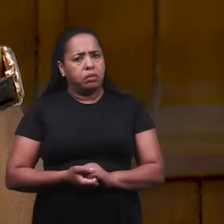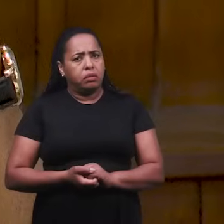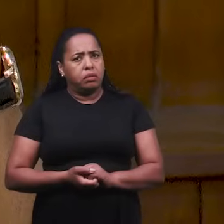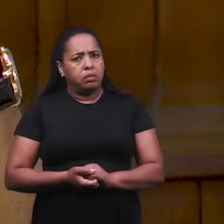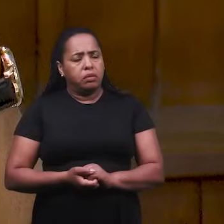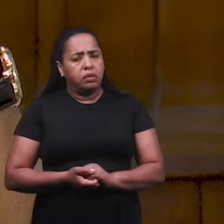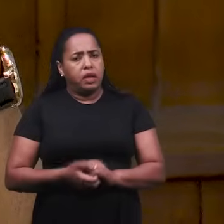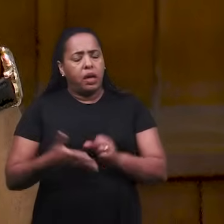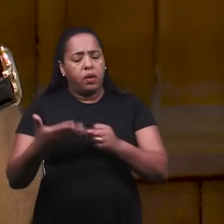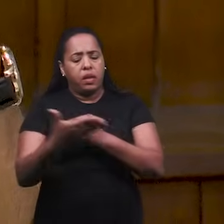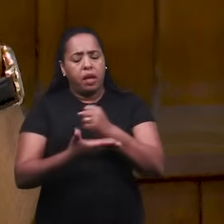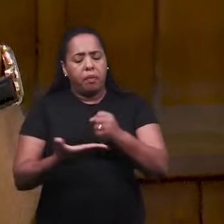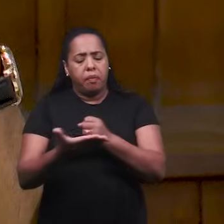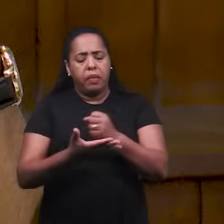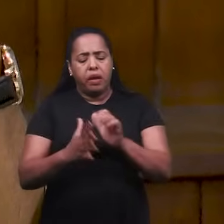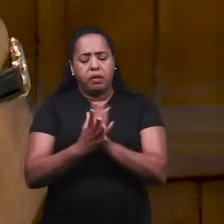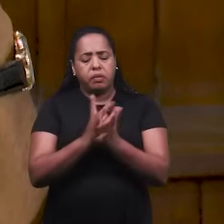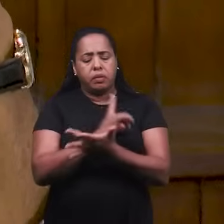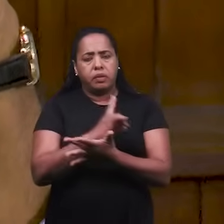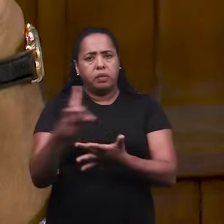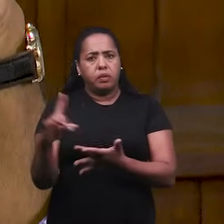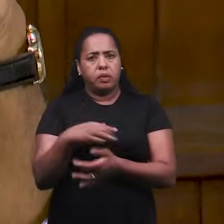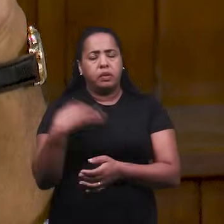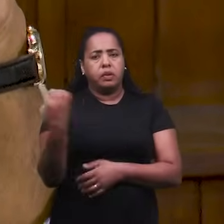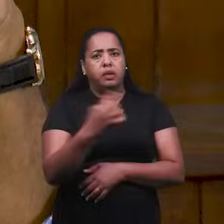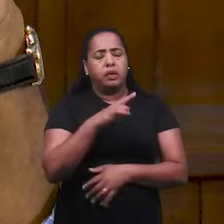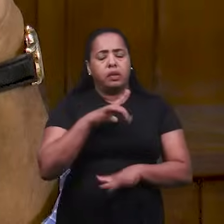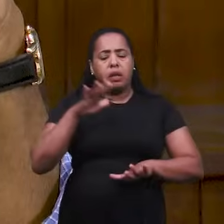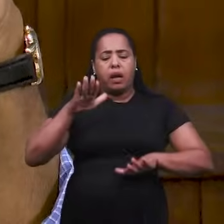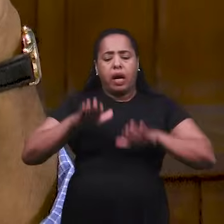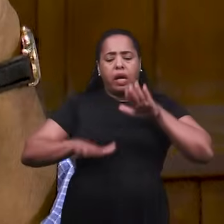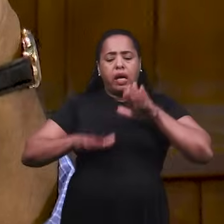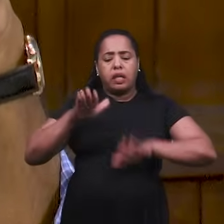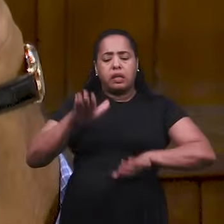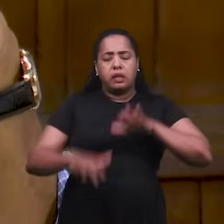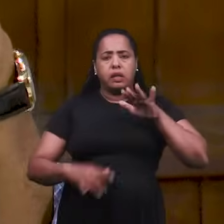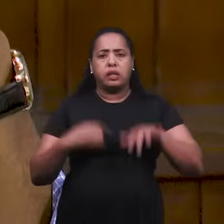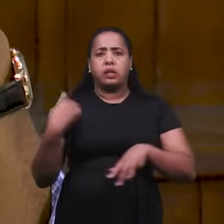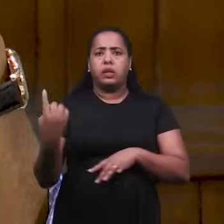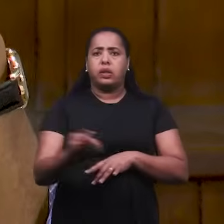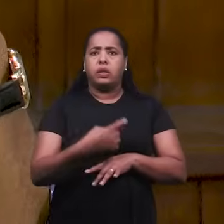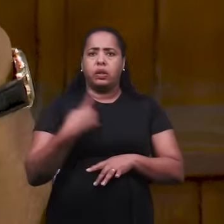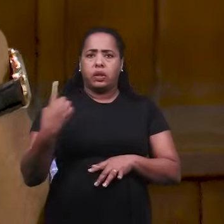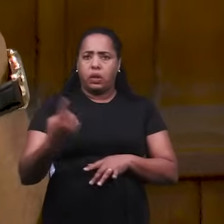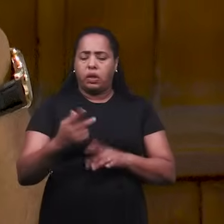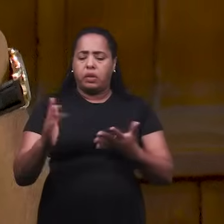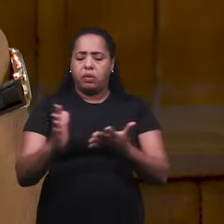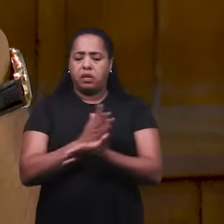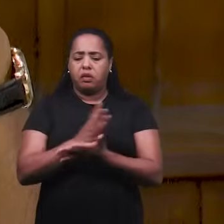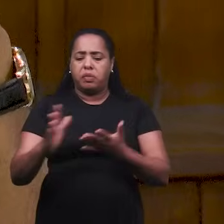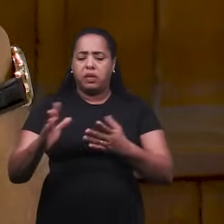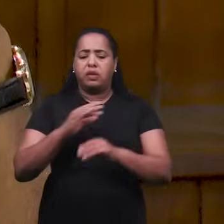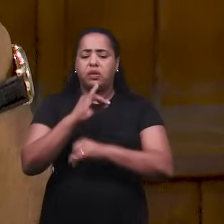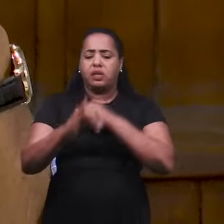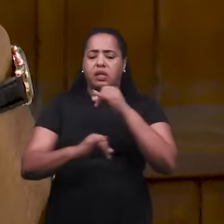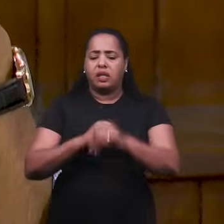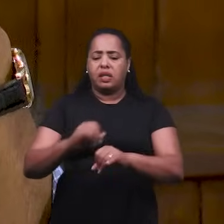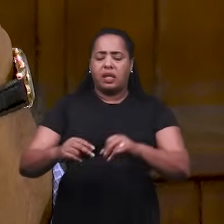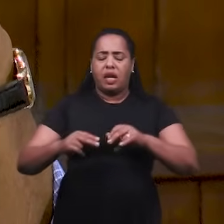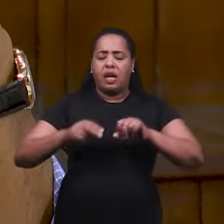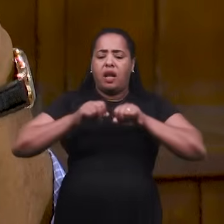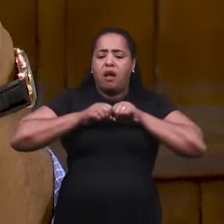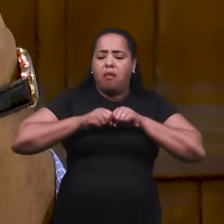desse embasamento bíblico nós temos, que às vezes nós temos alguns propagadores na internet de